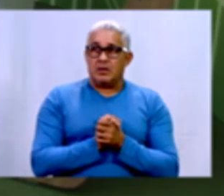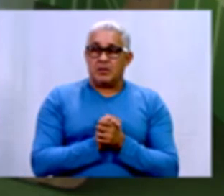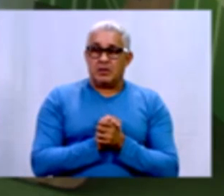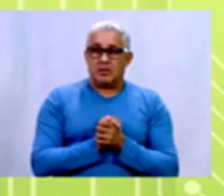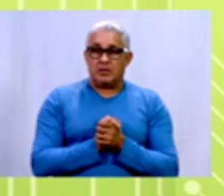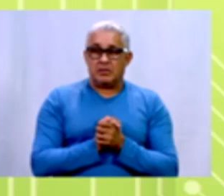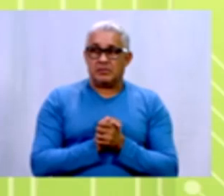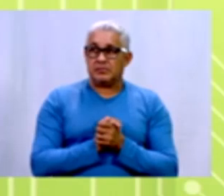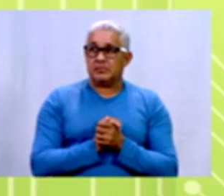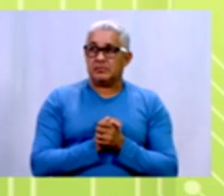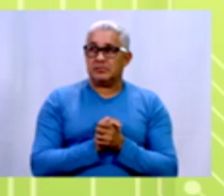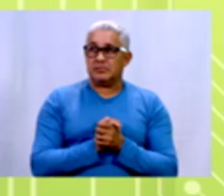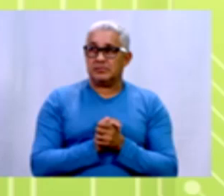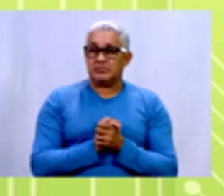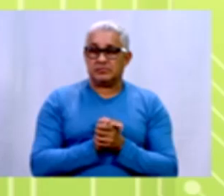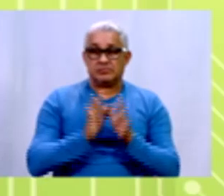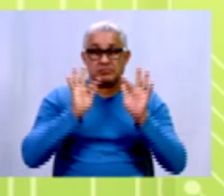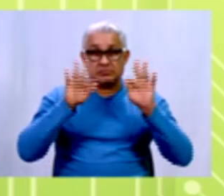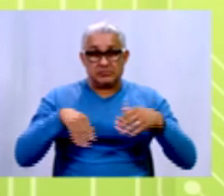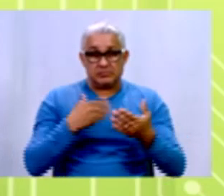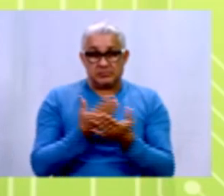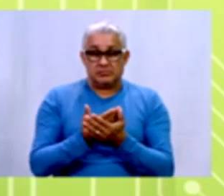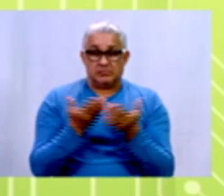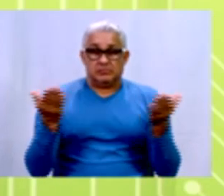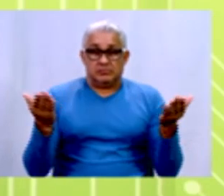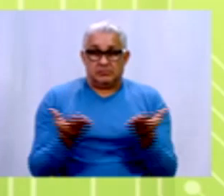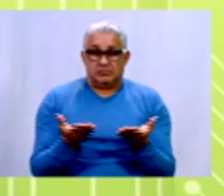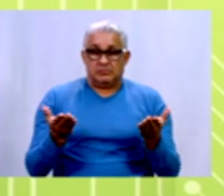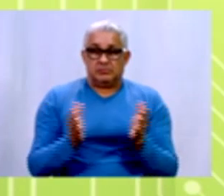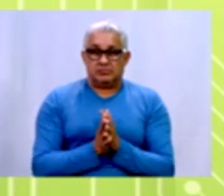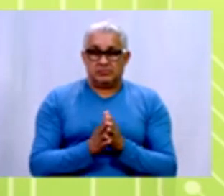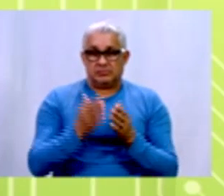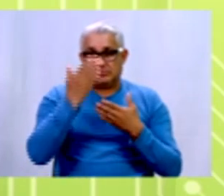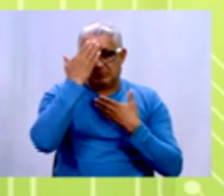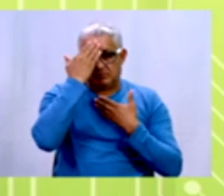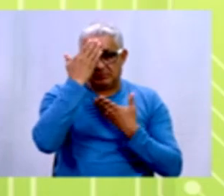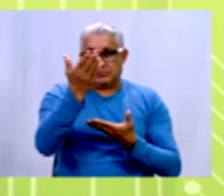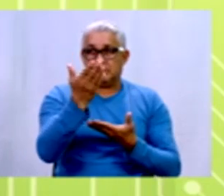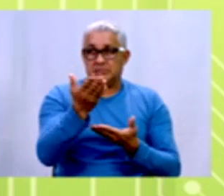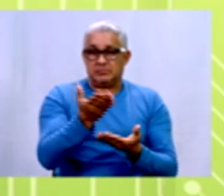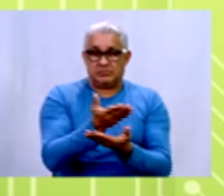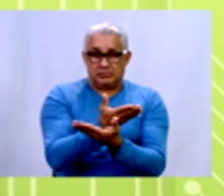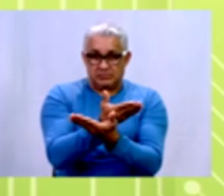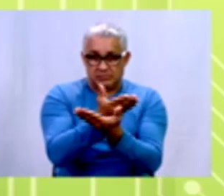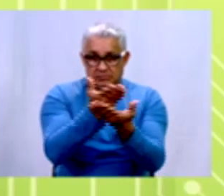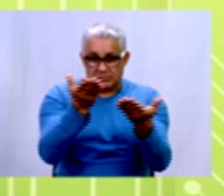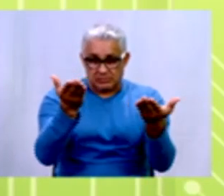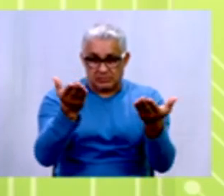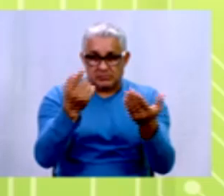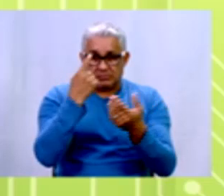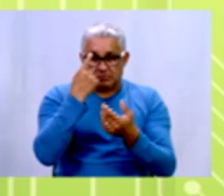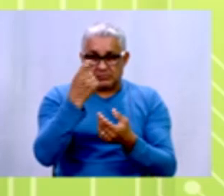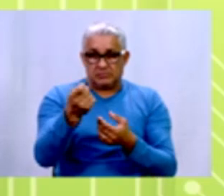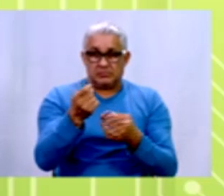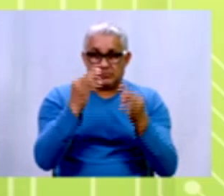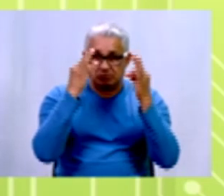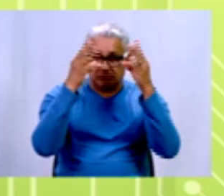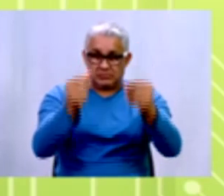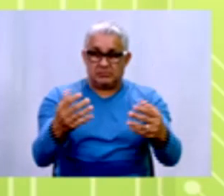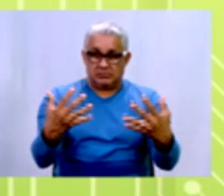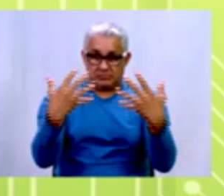então assim, professora, terminamos a nossa aula de hoje. Tá? Agradecemos o interesse de todos.